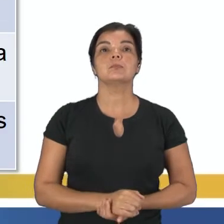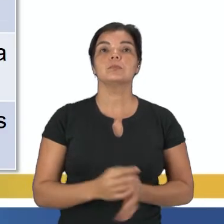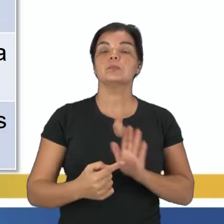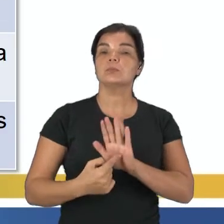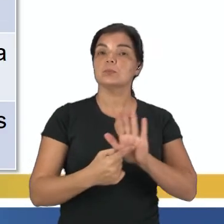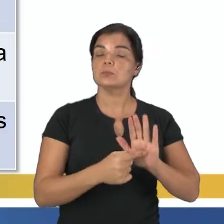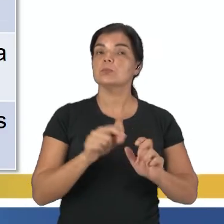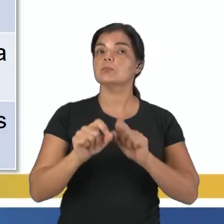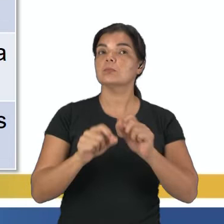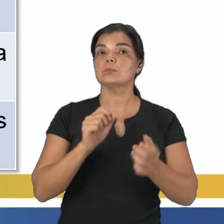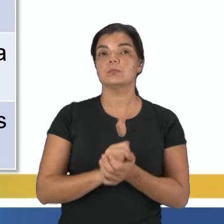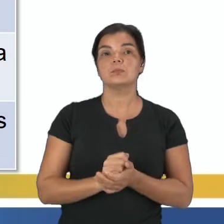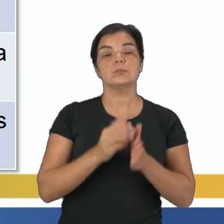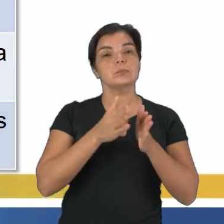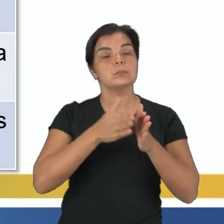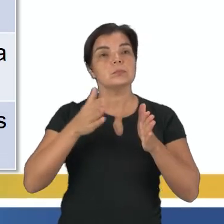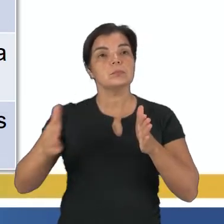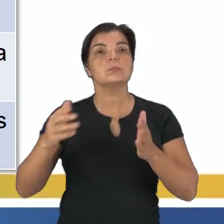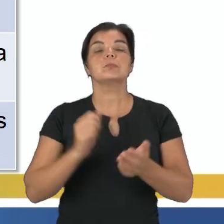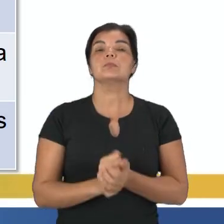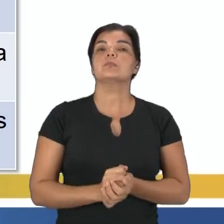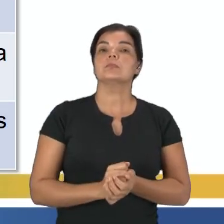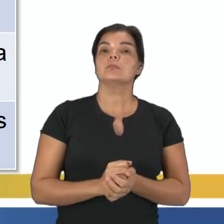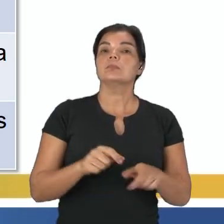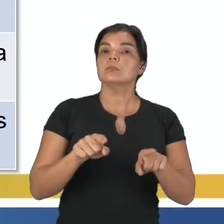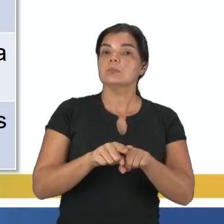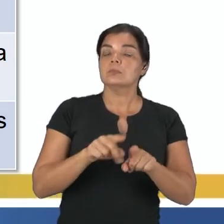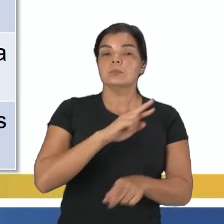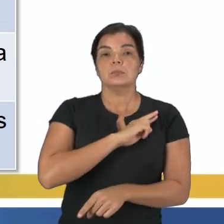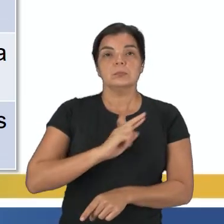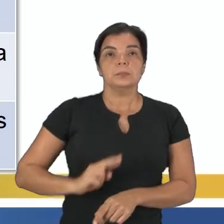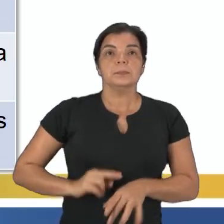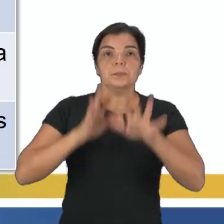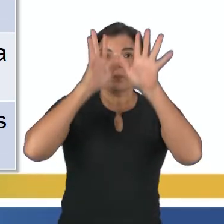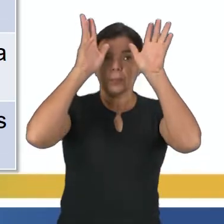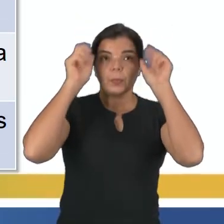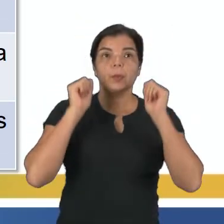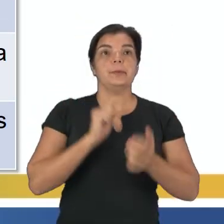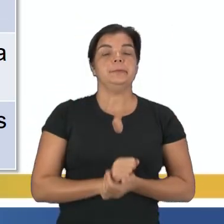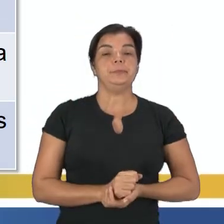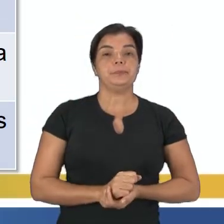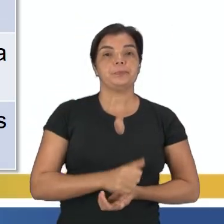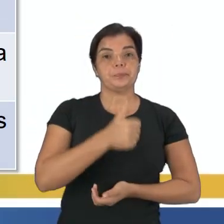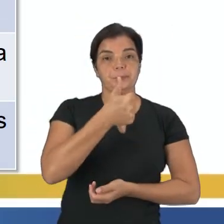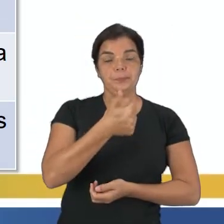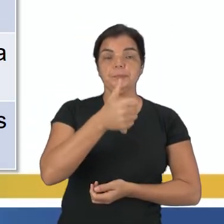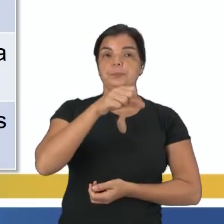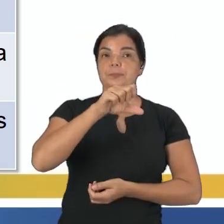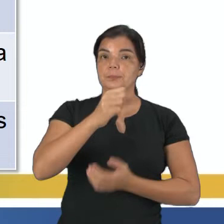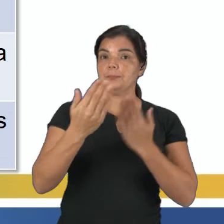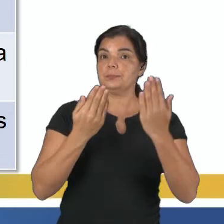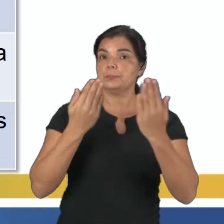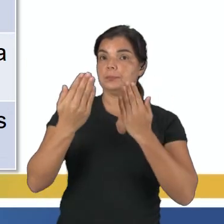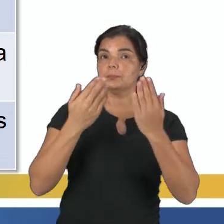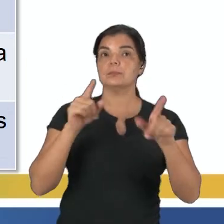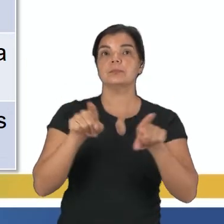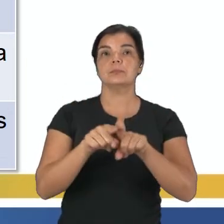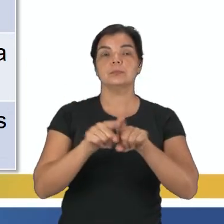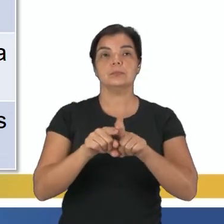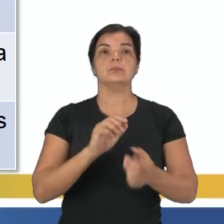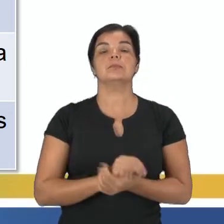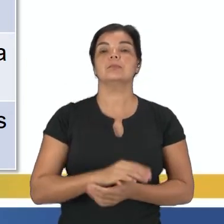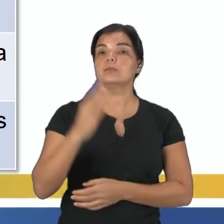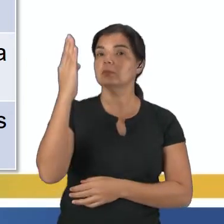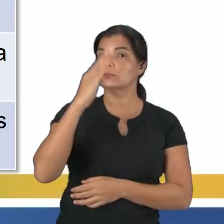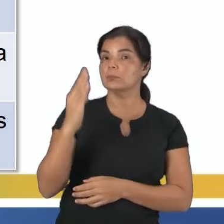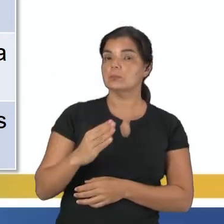mostra um pouquinho desses ciclos da República do nosso Acre, certo? Aí a gente tem o comparativo do Brasil e